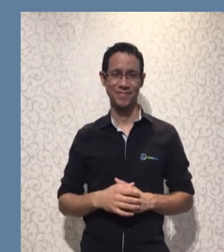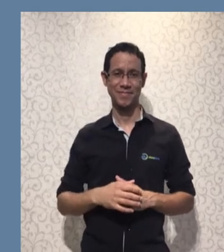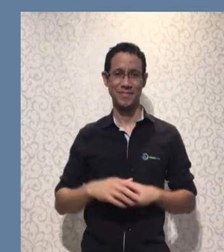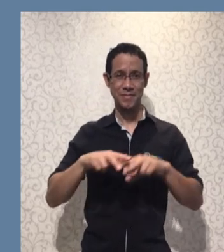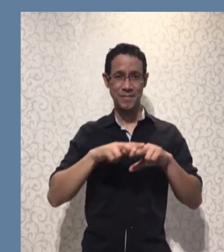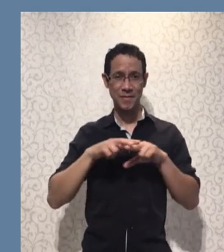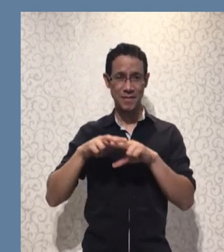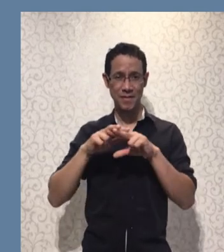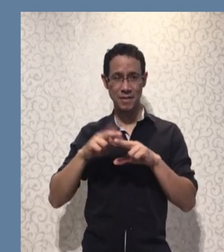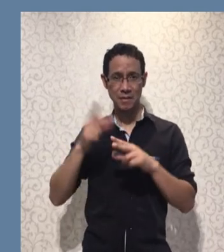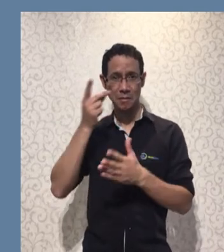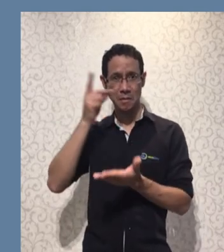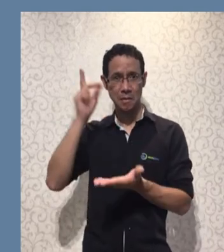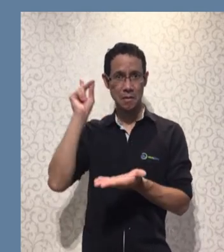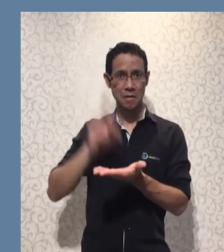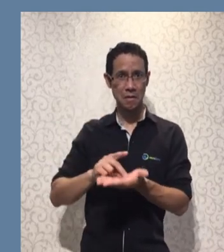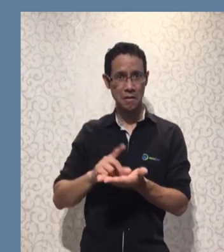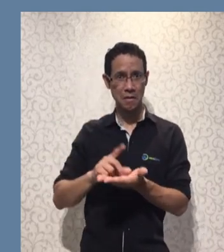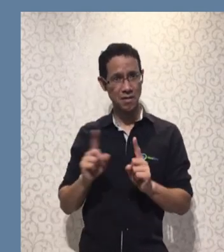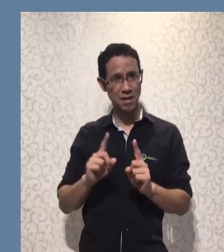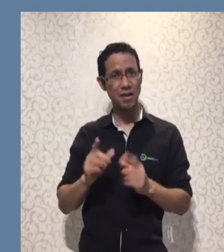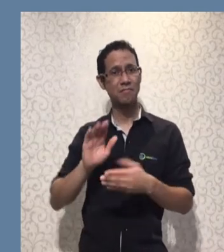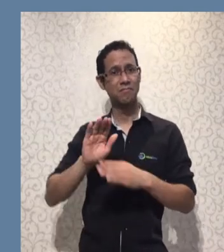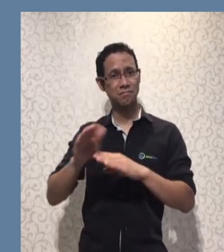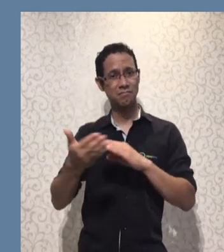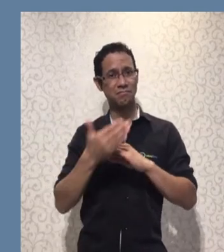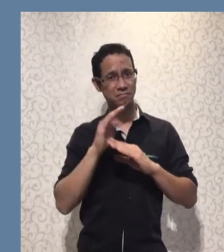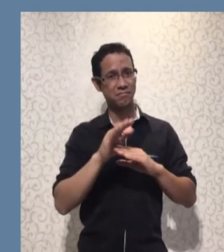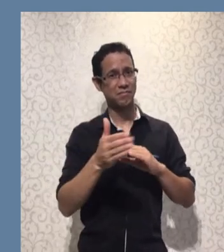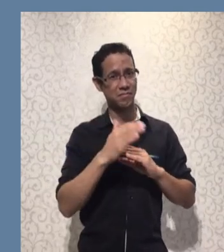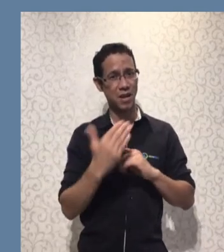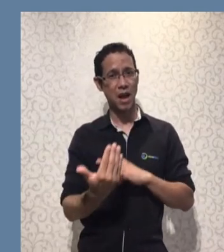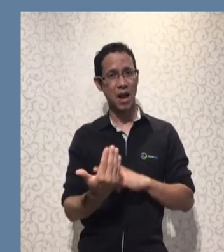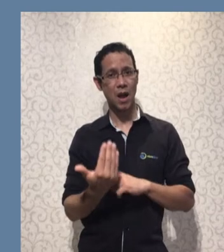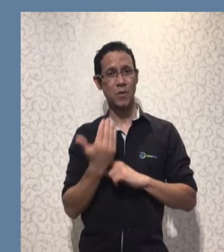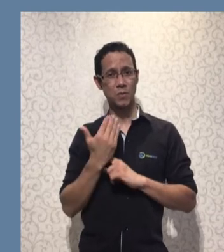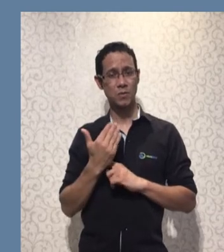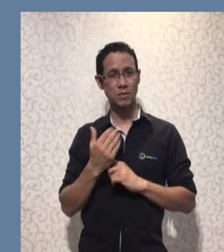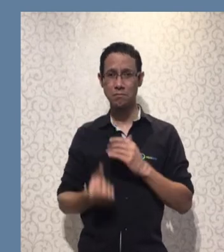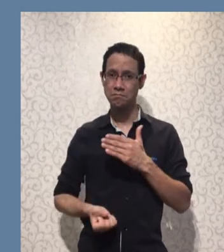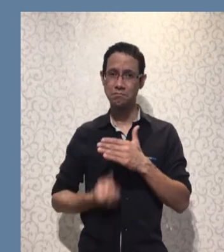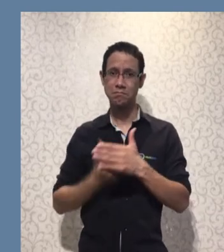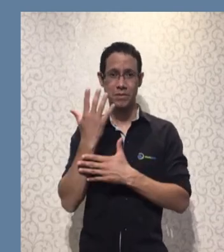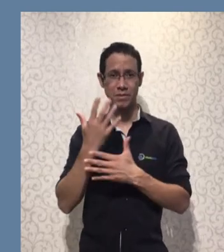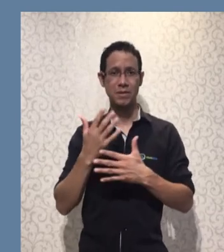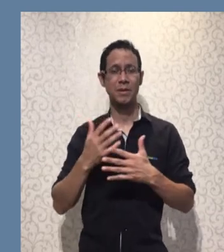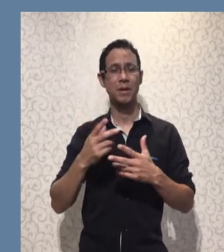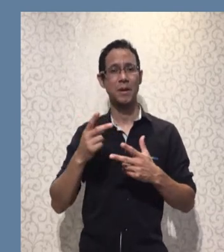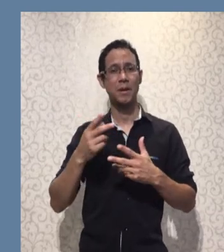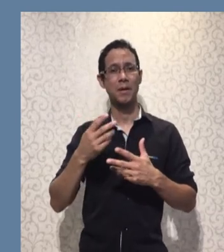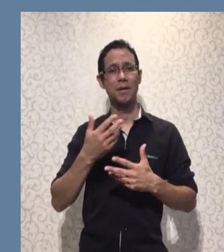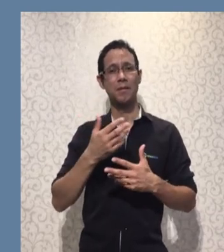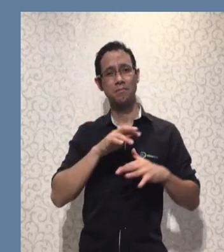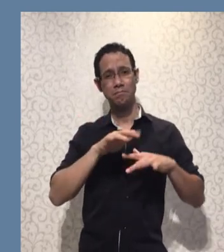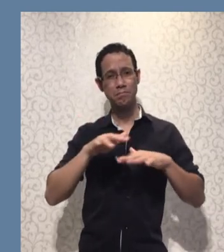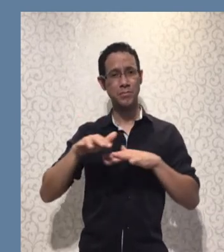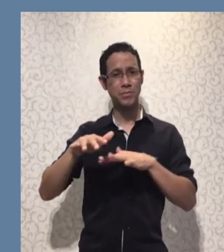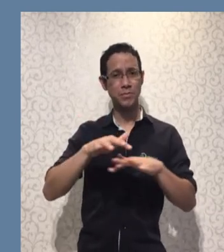colaborativa, acho que ela forma públicos, né? Porque formou públicos, né? E traz um